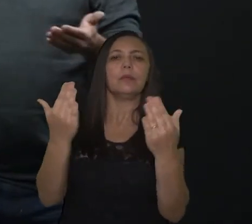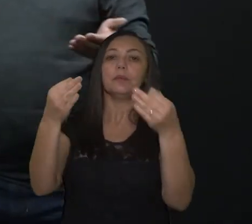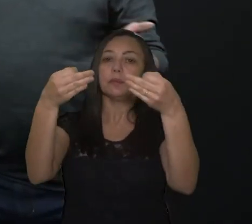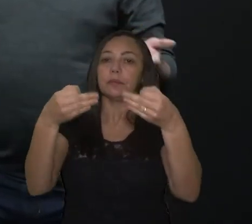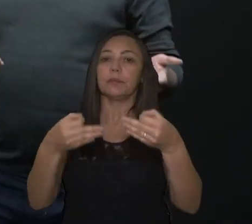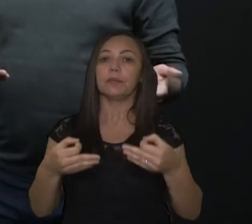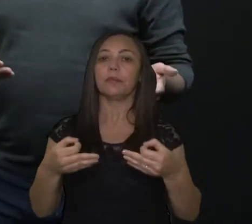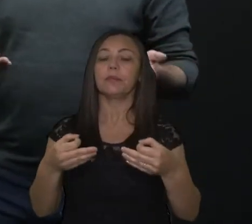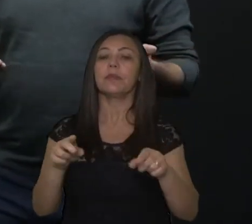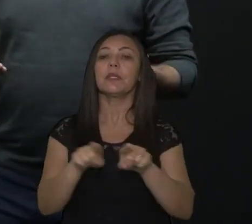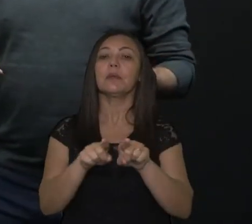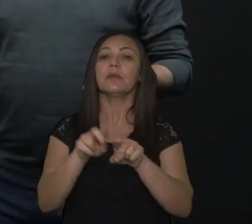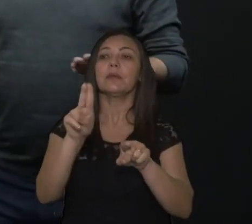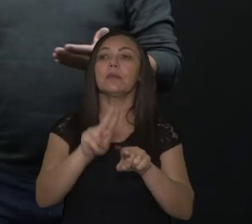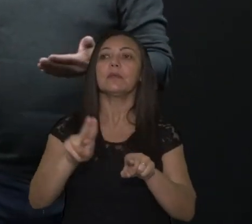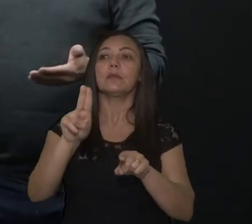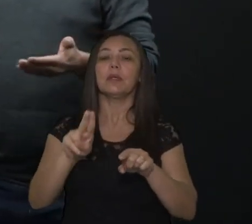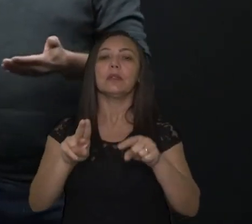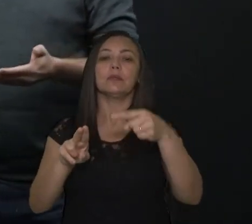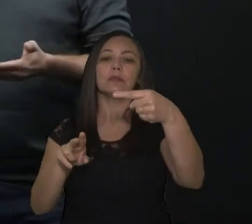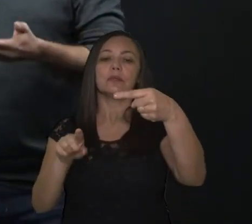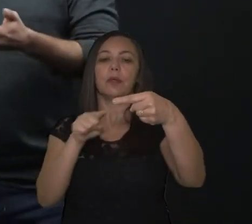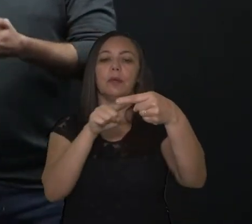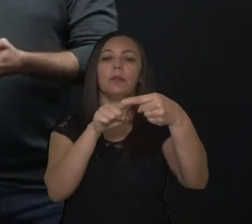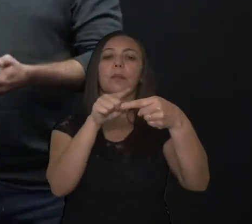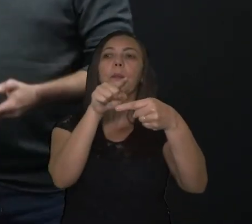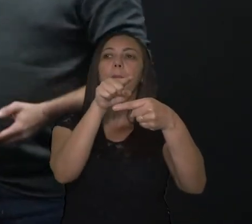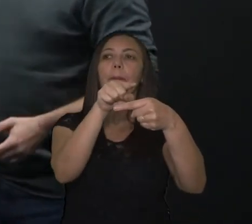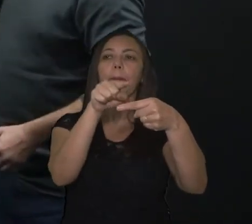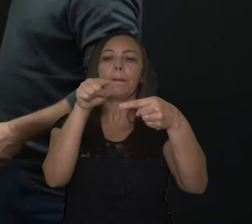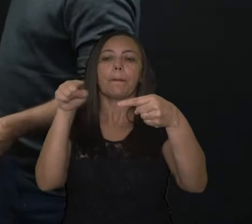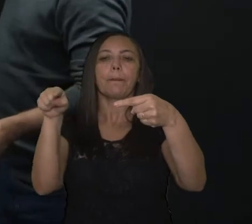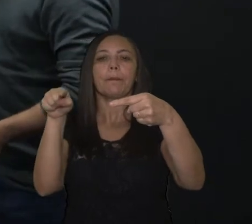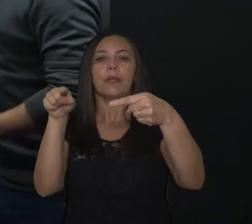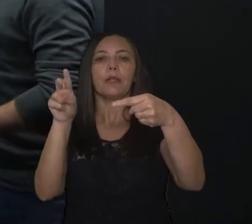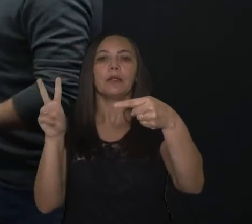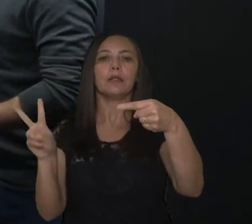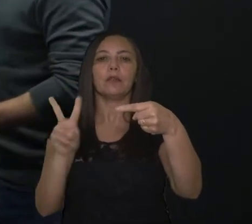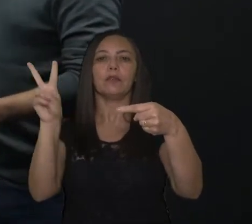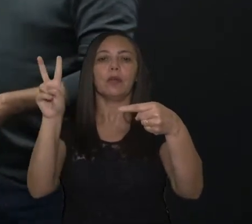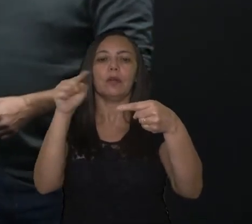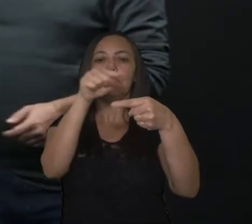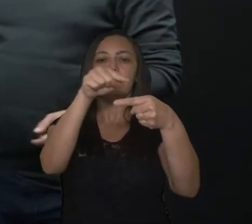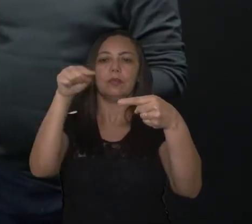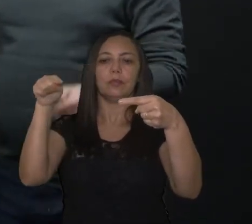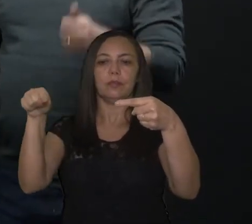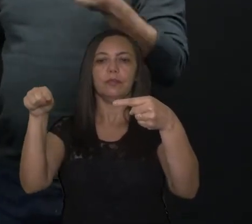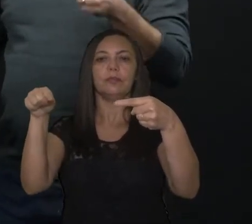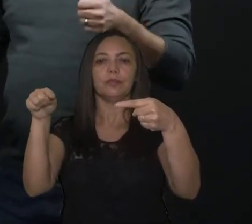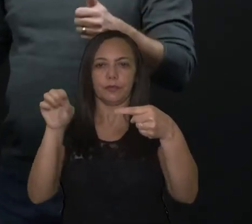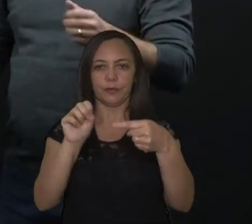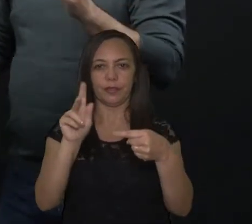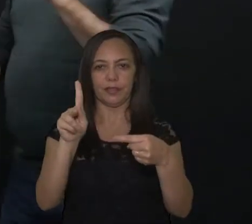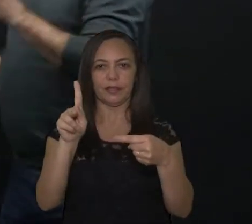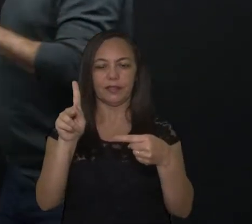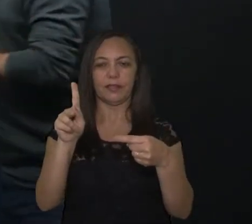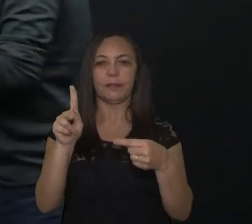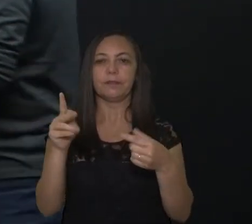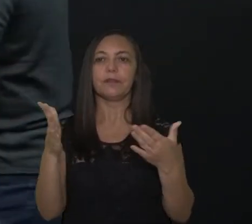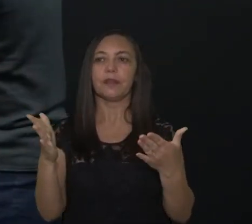comparação, até porque você vai utilizar apenas os numeradores, que são os valores aqui de cima.